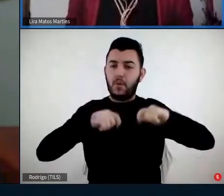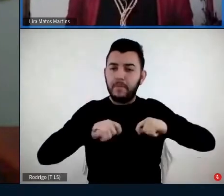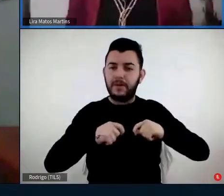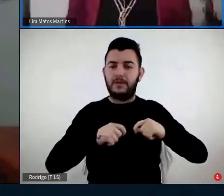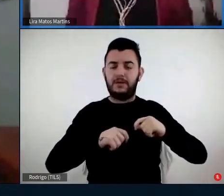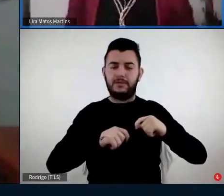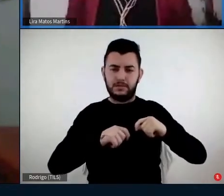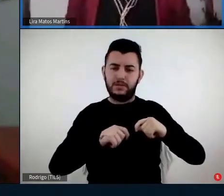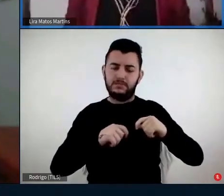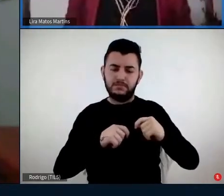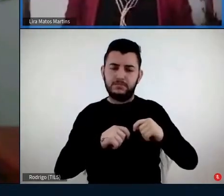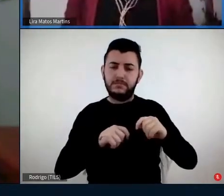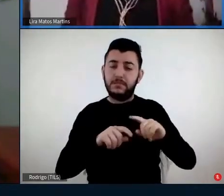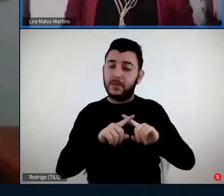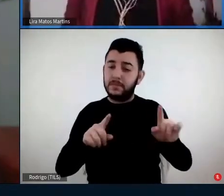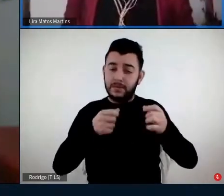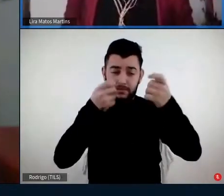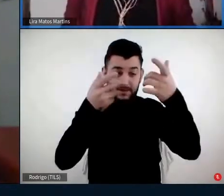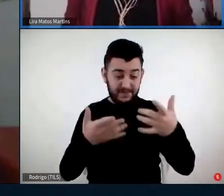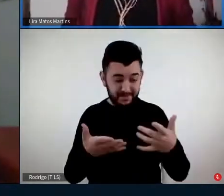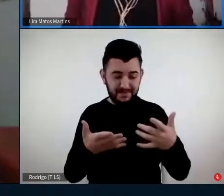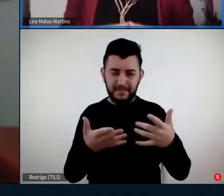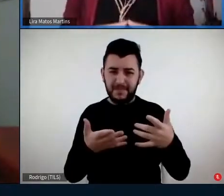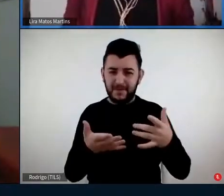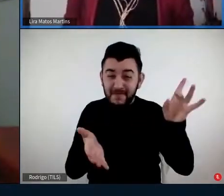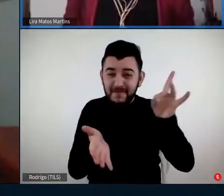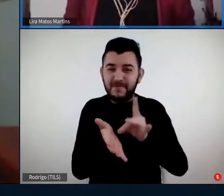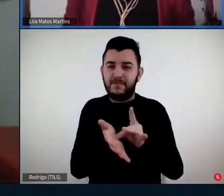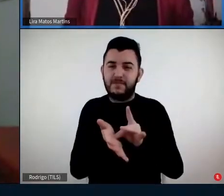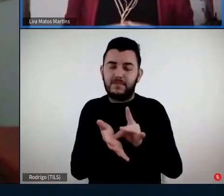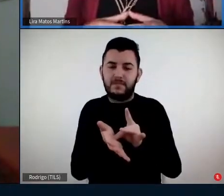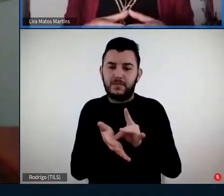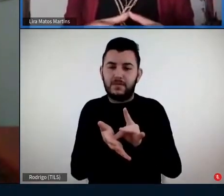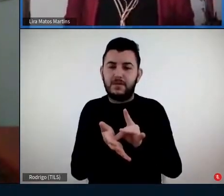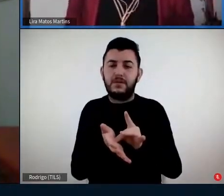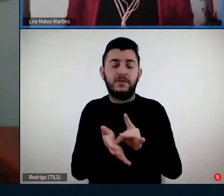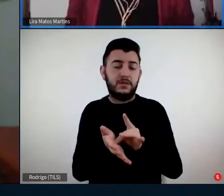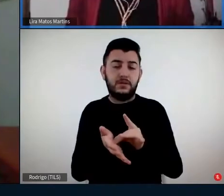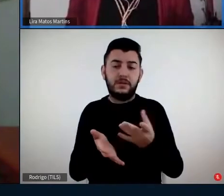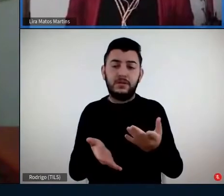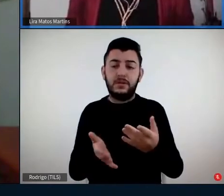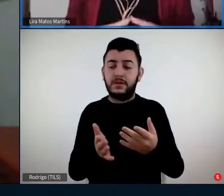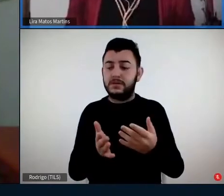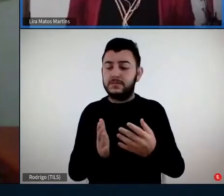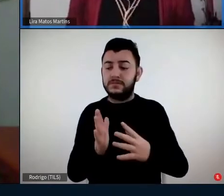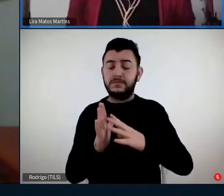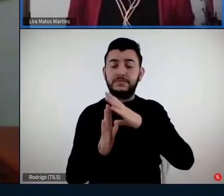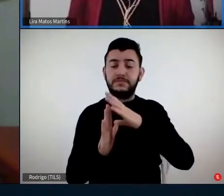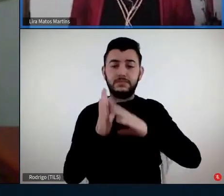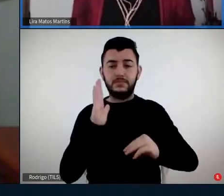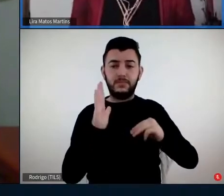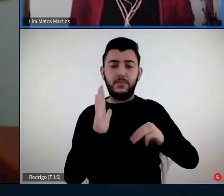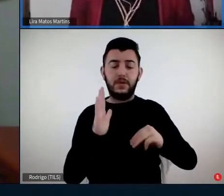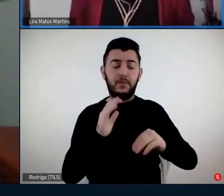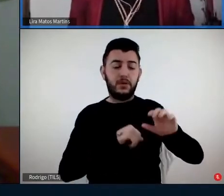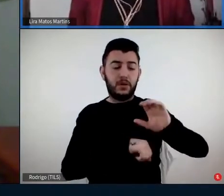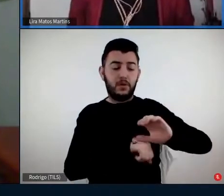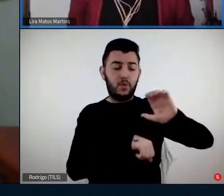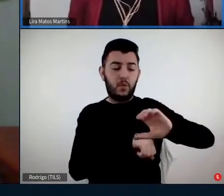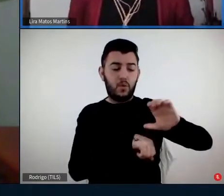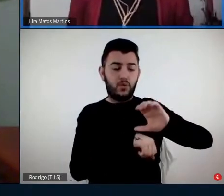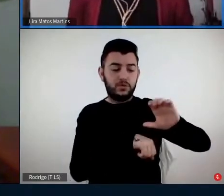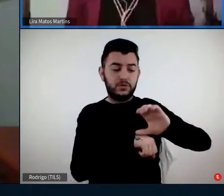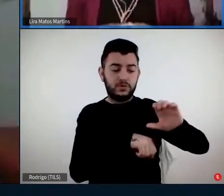de fato no trabalho, professor, é que não está claro qual é o modelo que esses cursos estão